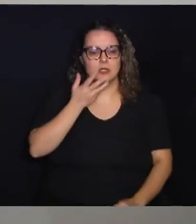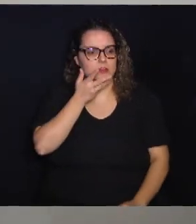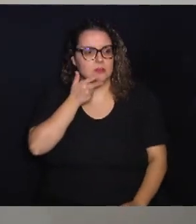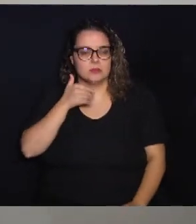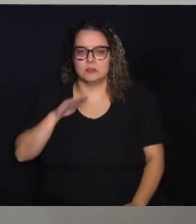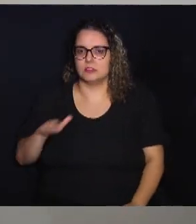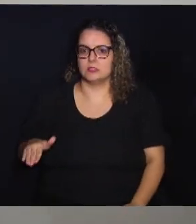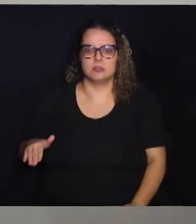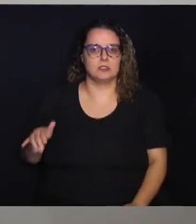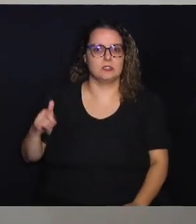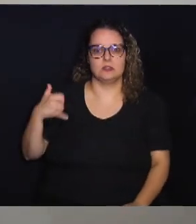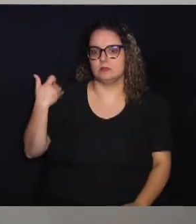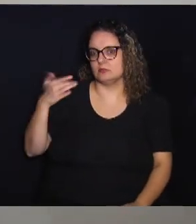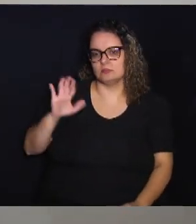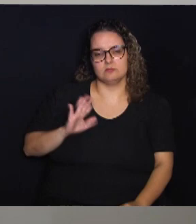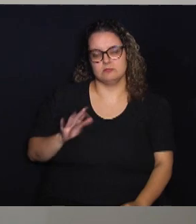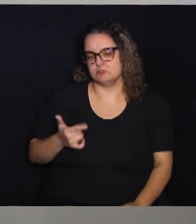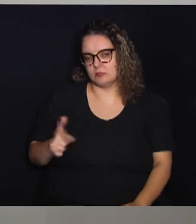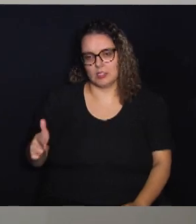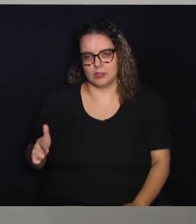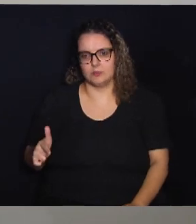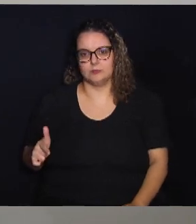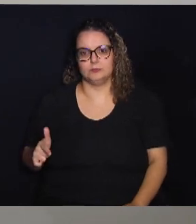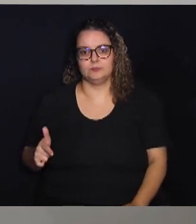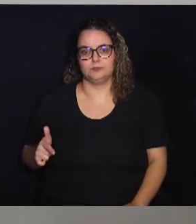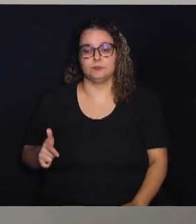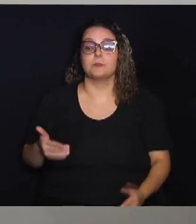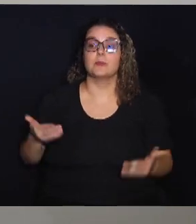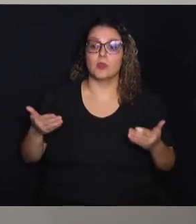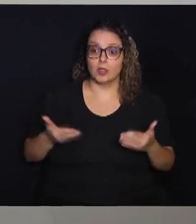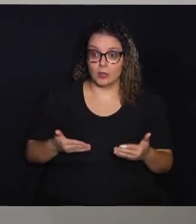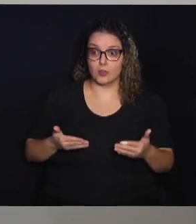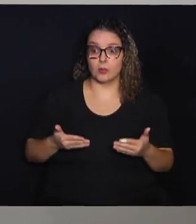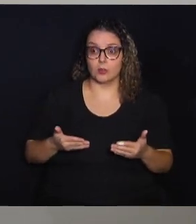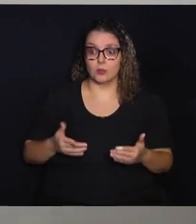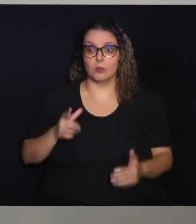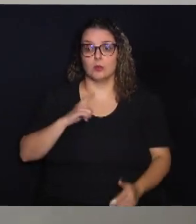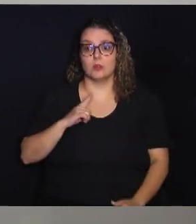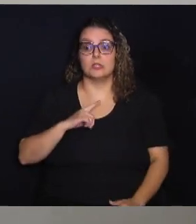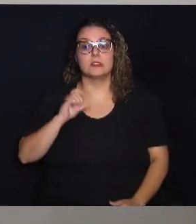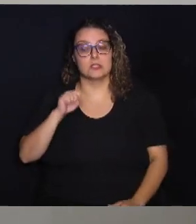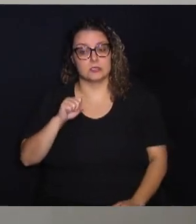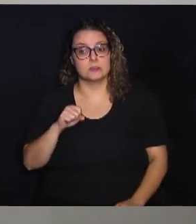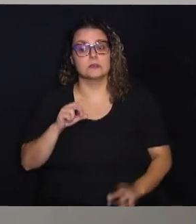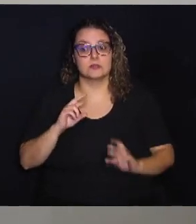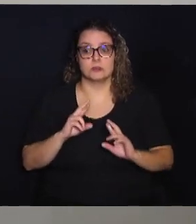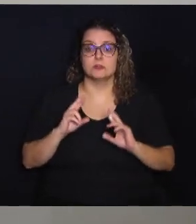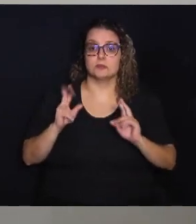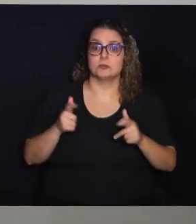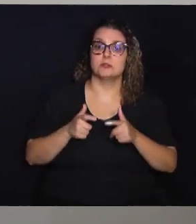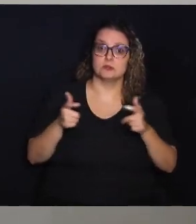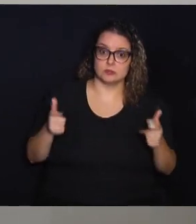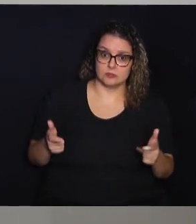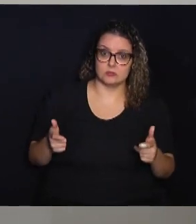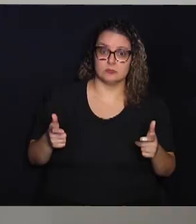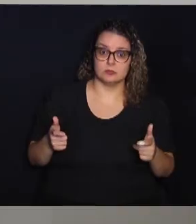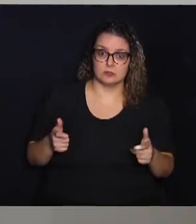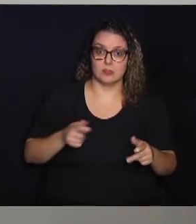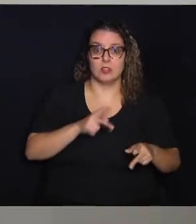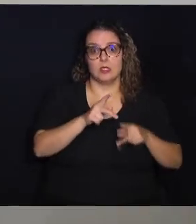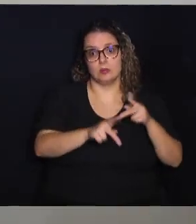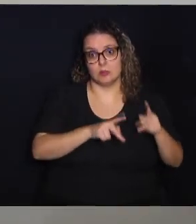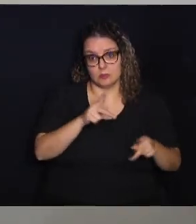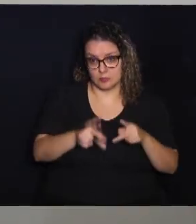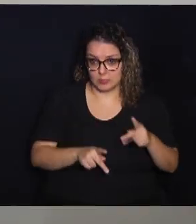crianças e adultos, certo? Agora, existe sim uma diferença entre as